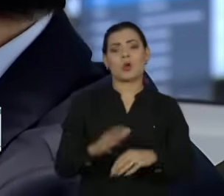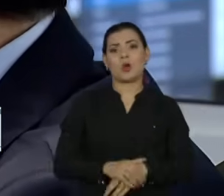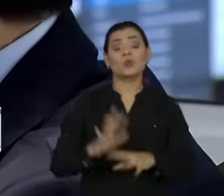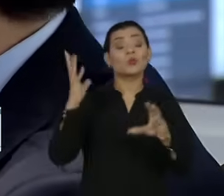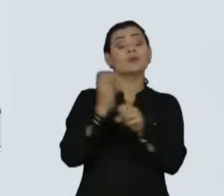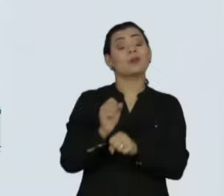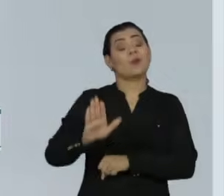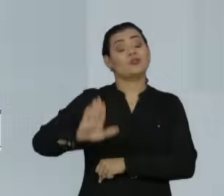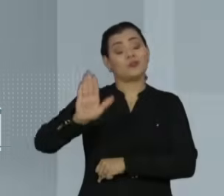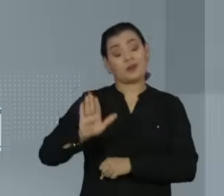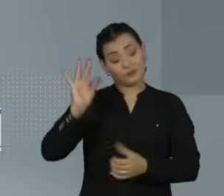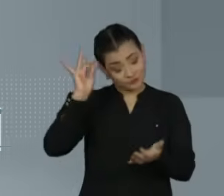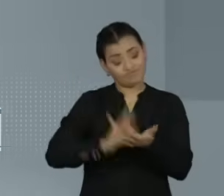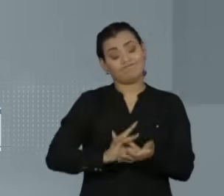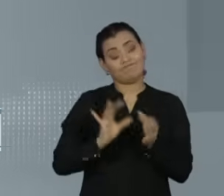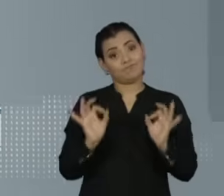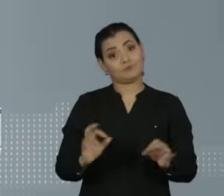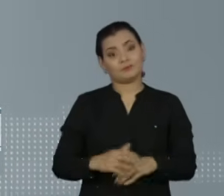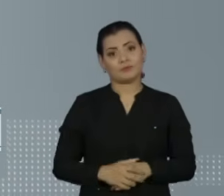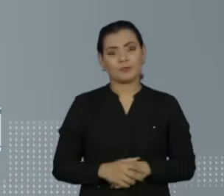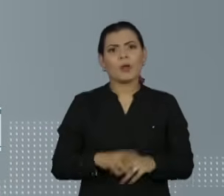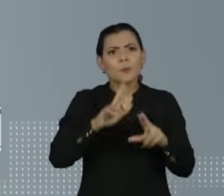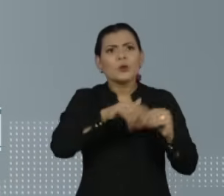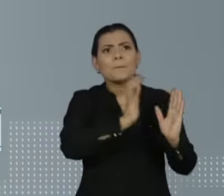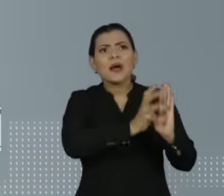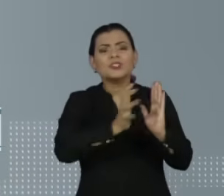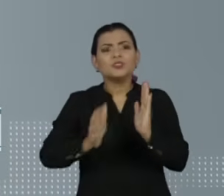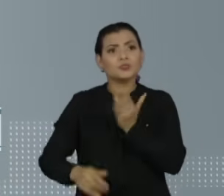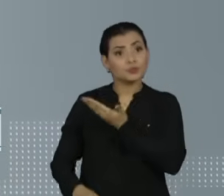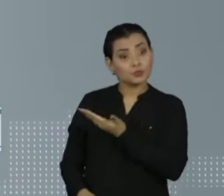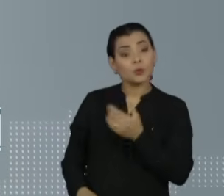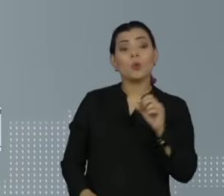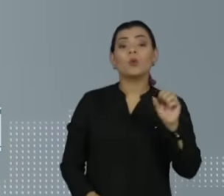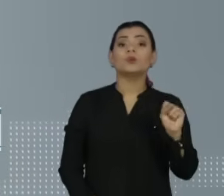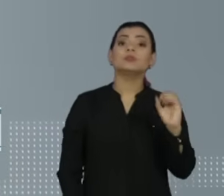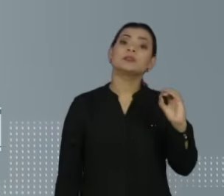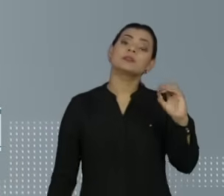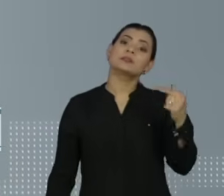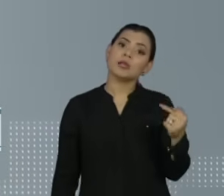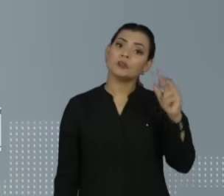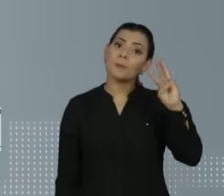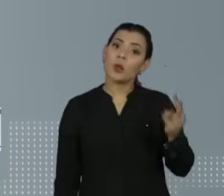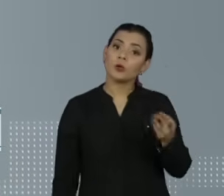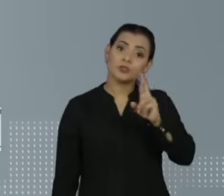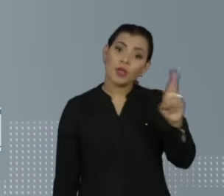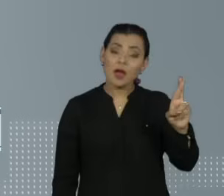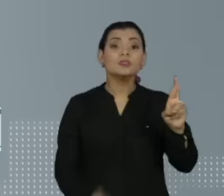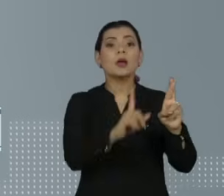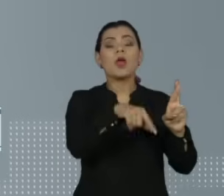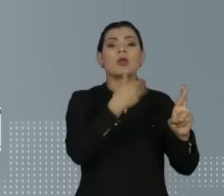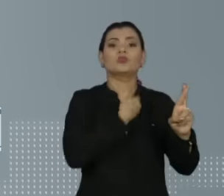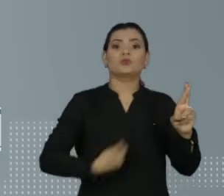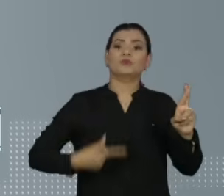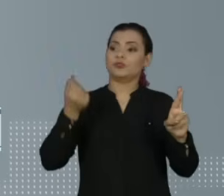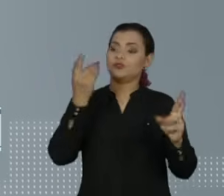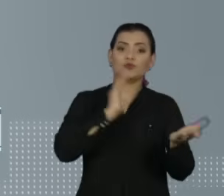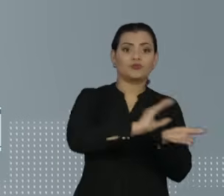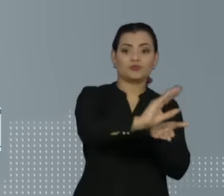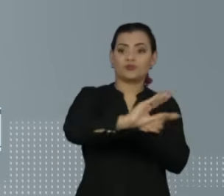total de candidatos. Até aqui, as siglas declararam o uso de 807 milhões de reais em recursos públicos na